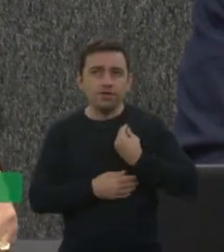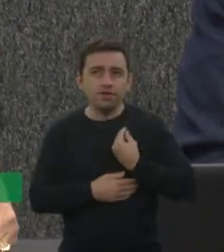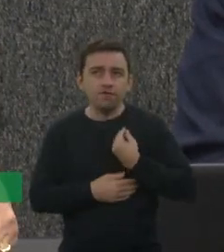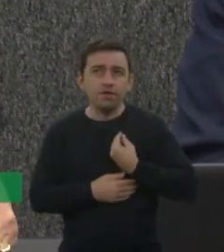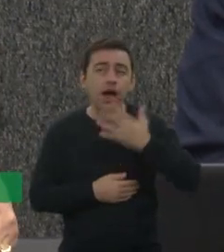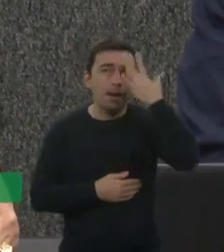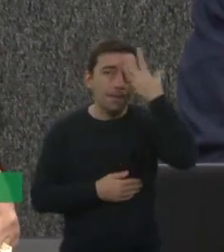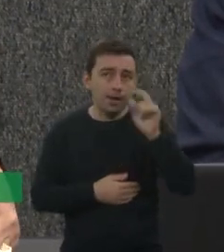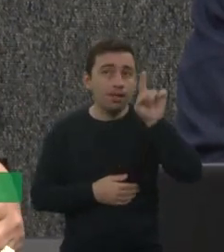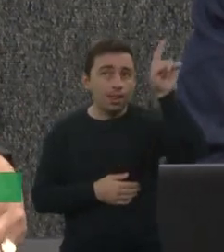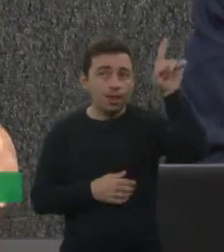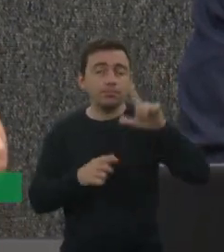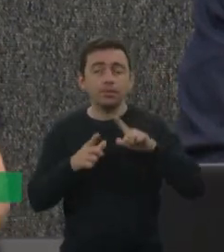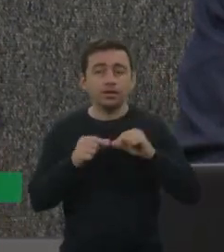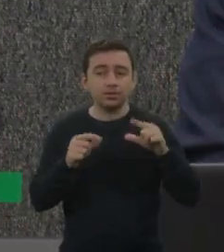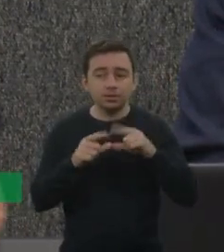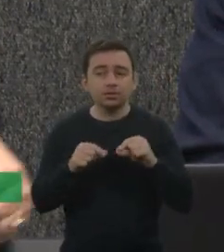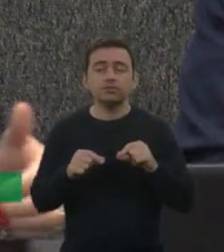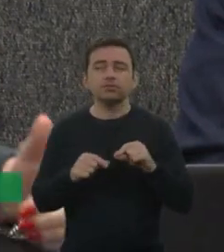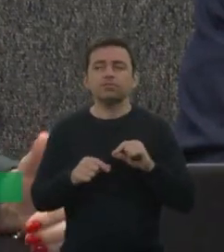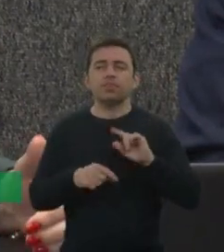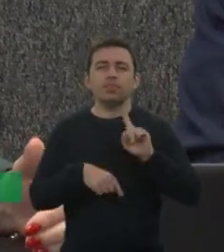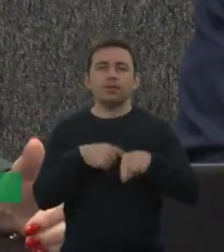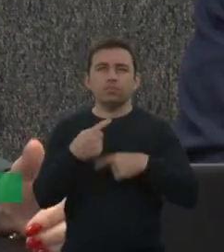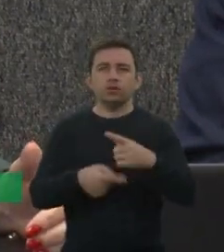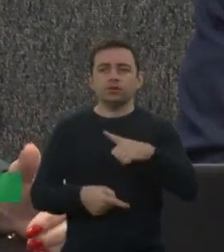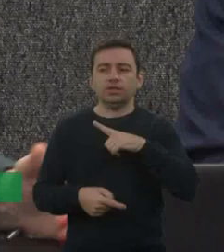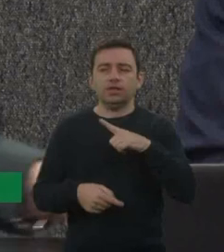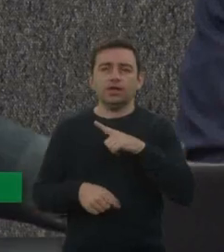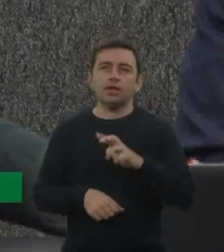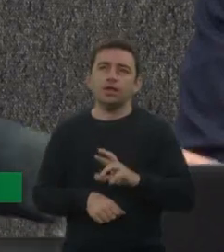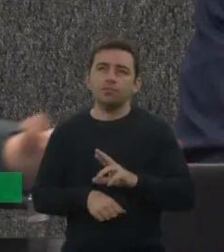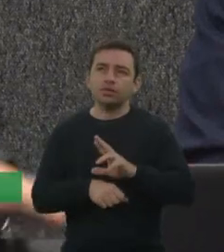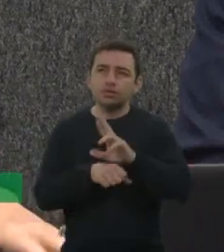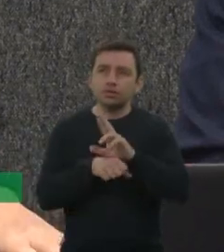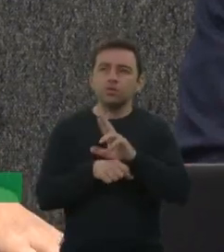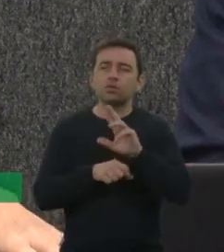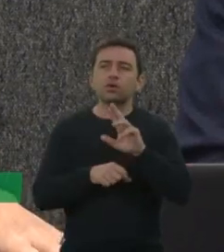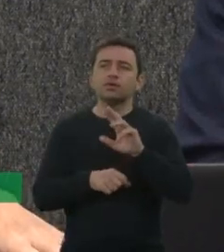em Brasília, e vai ter, sim, representação de Santa Catarina,